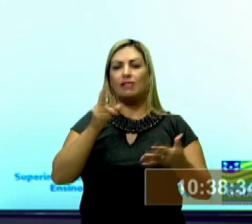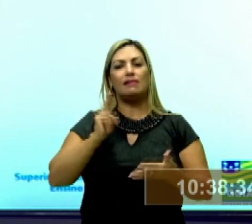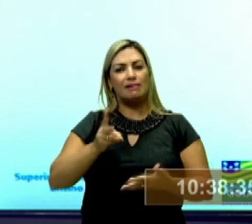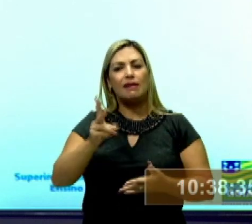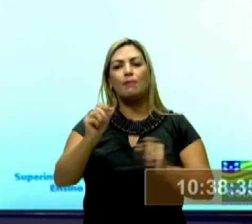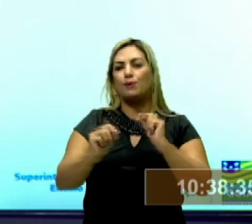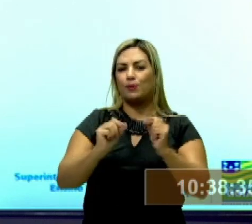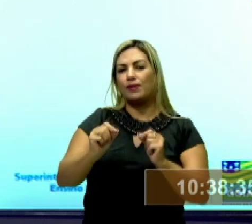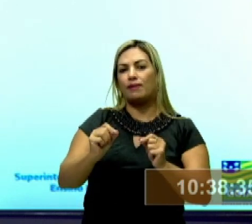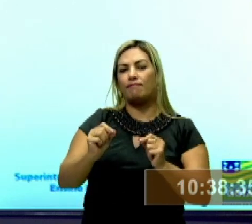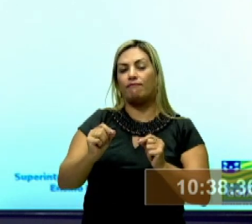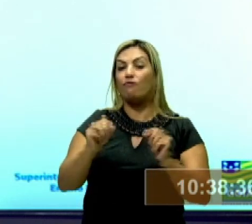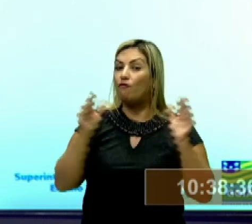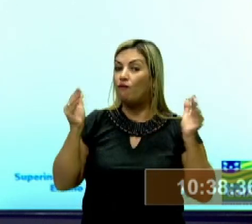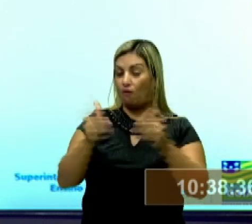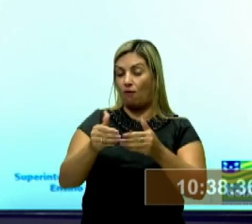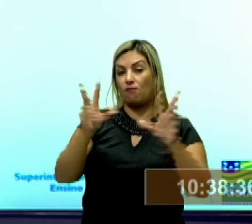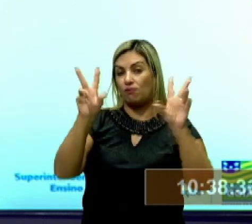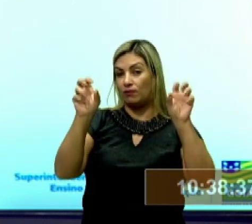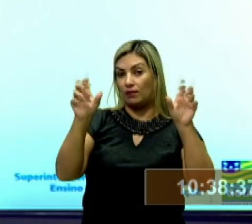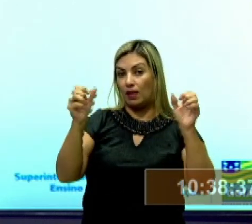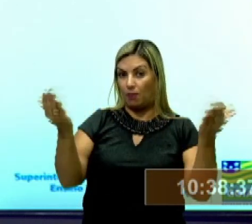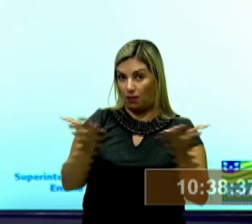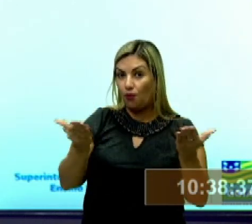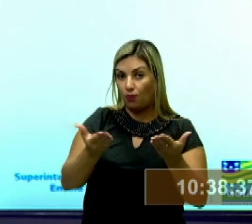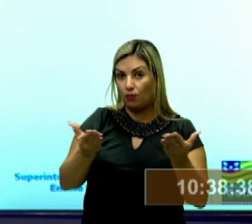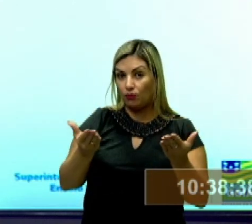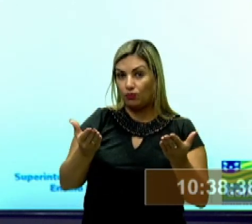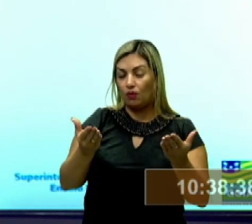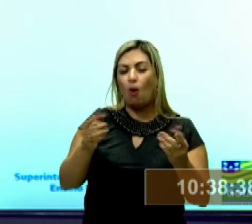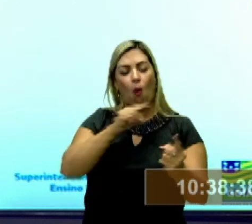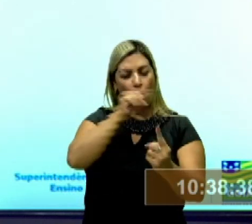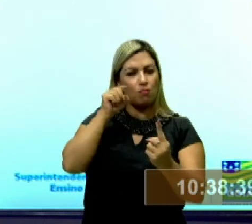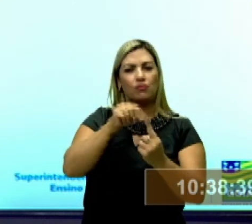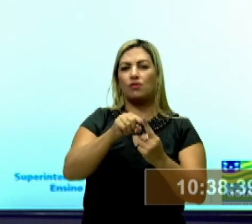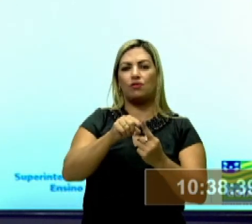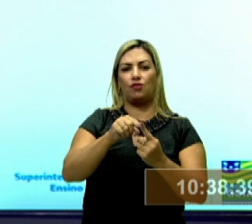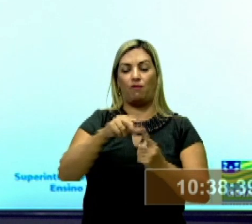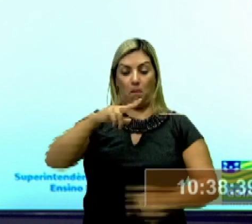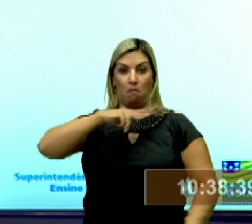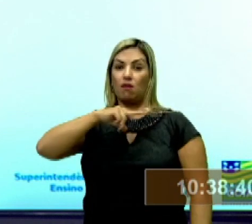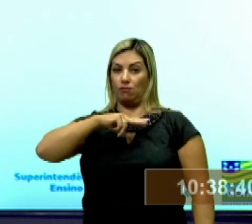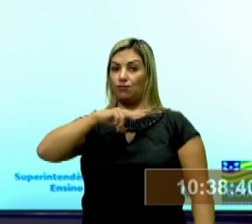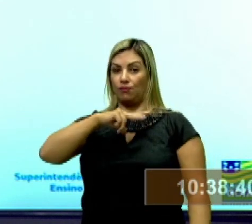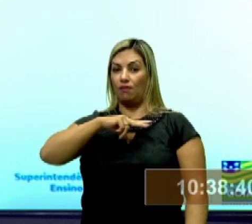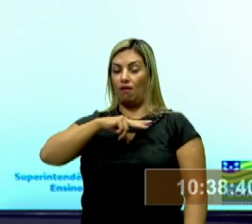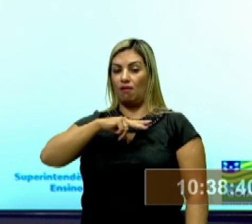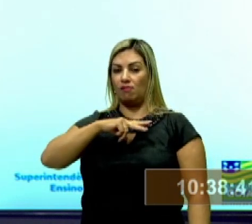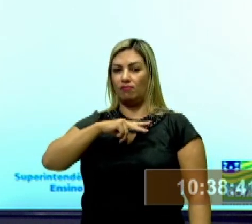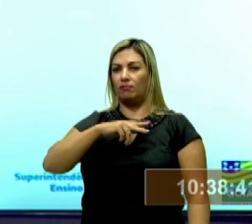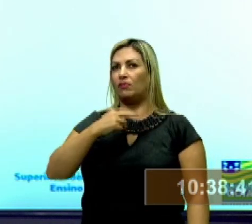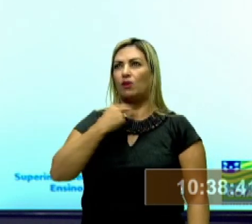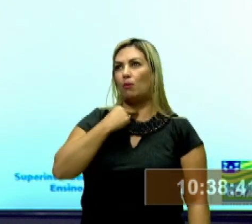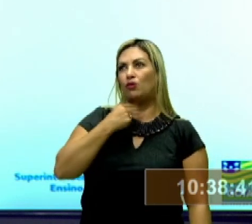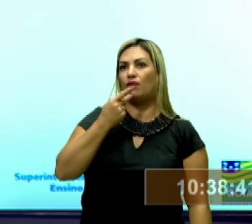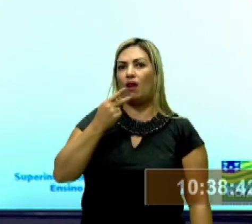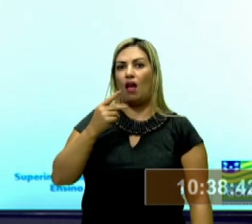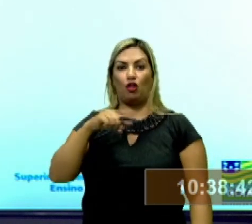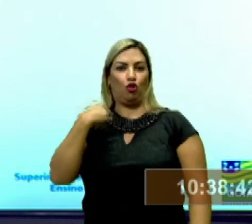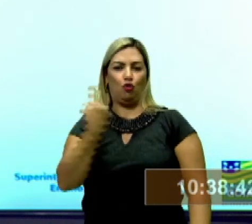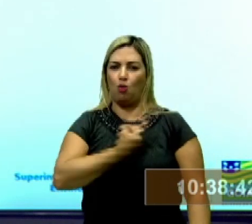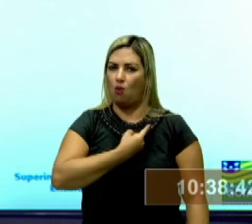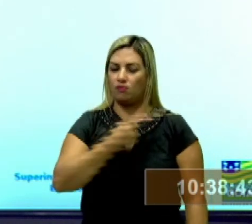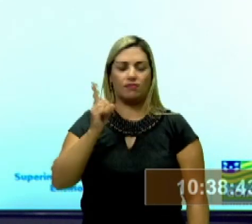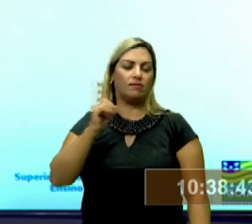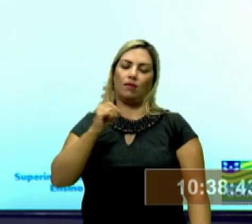Sempre se trata de temas atuais e de caráter bem subjetivo. É muito particular. Ele não pode falar em nome de todo mundo, ele